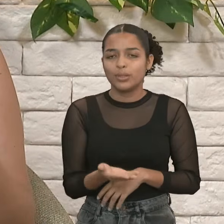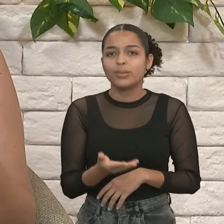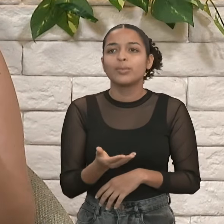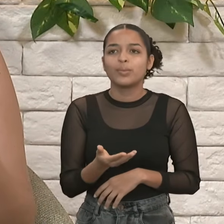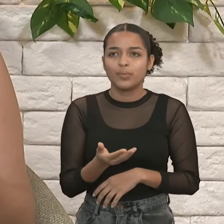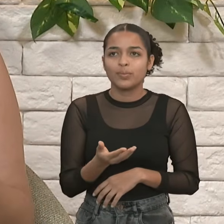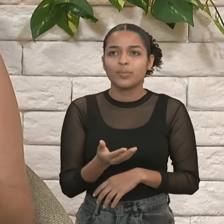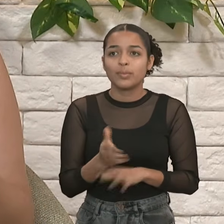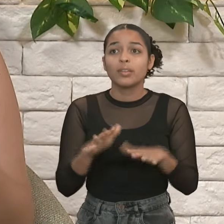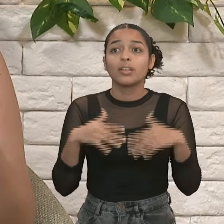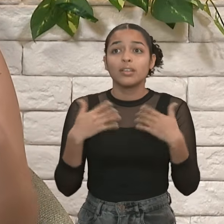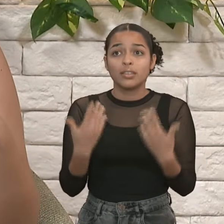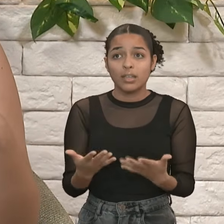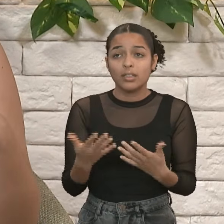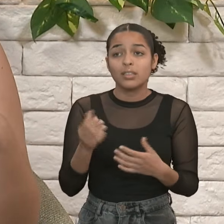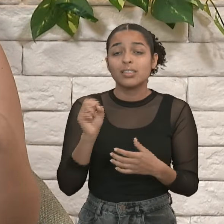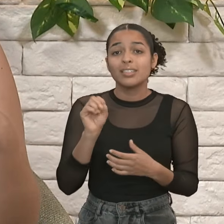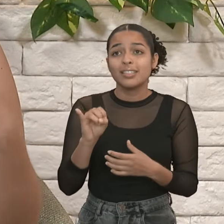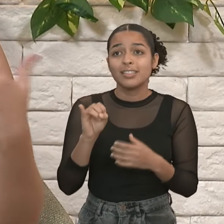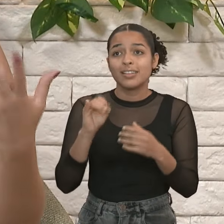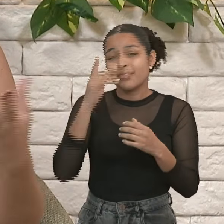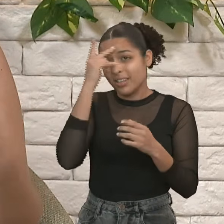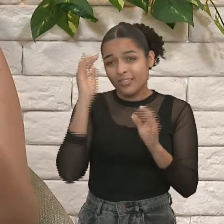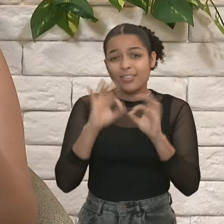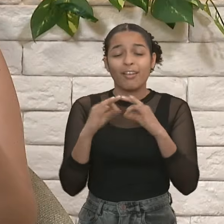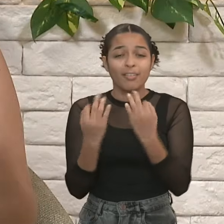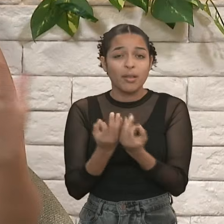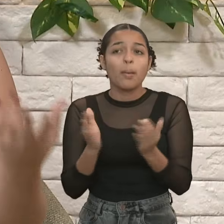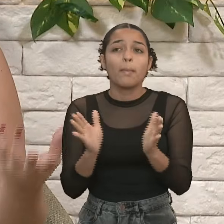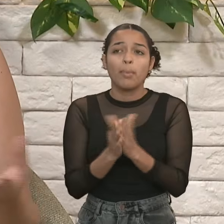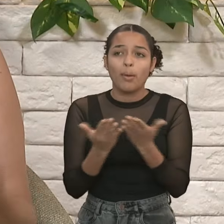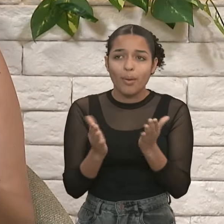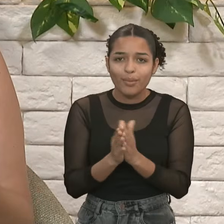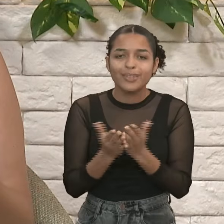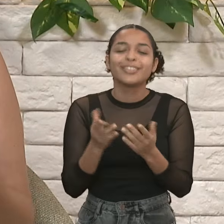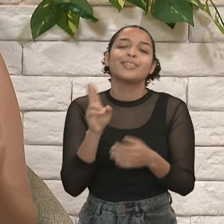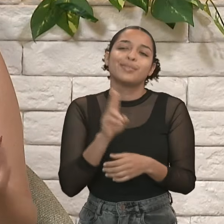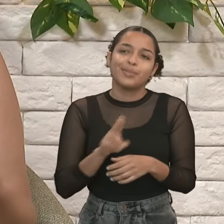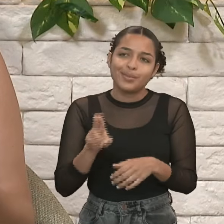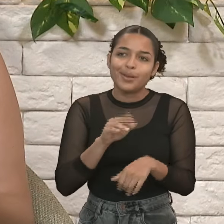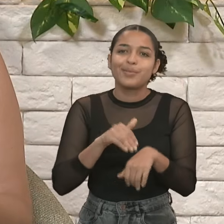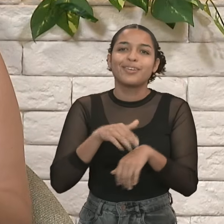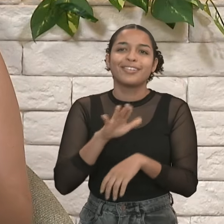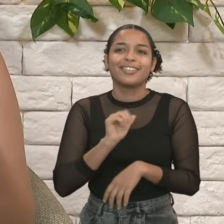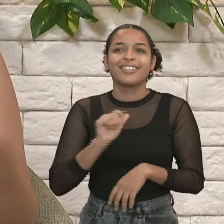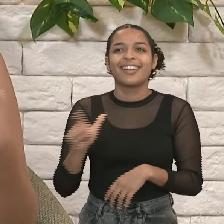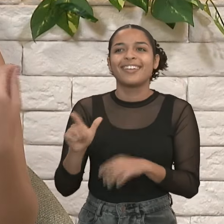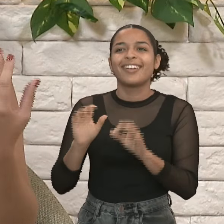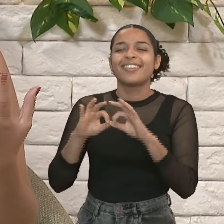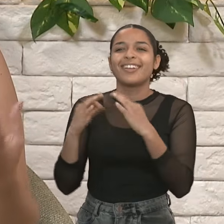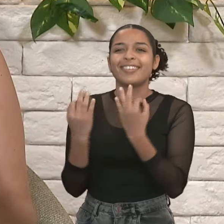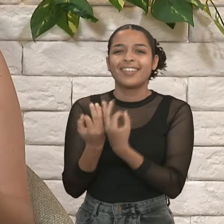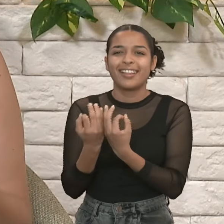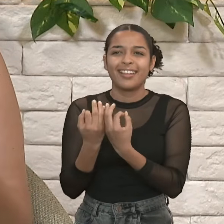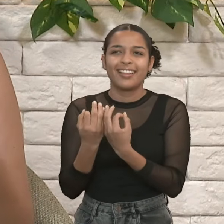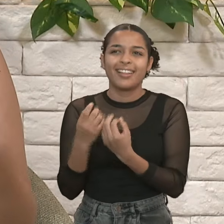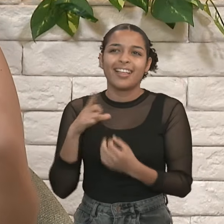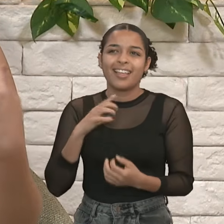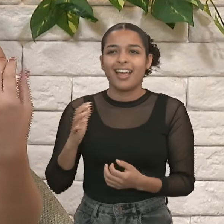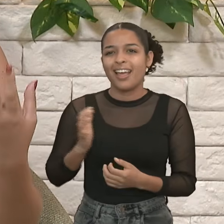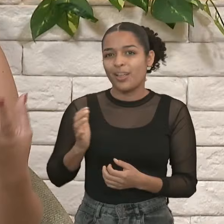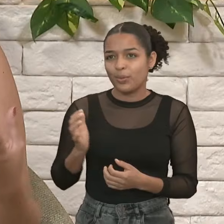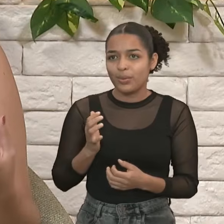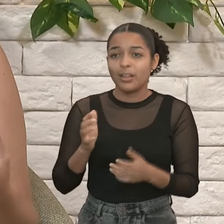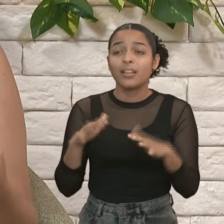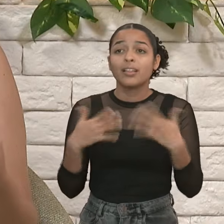status socioeconômico mais baixo. Além disso, a gente tem outros fatores que também vão interferir, né? Então, o próprio uso dos pais, o